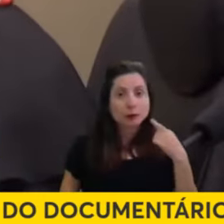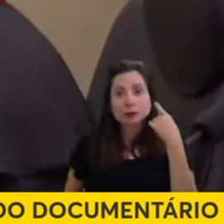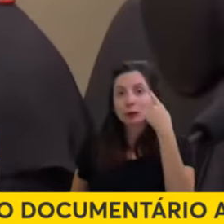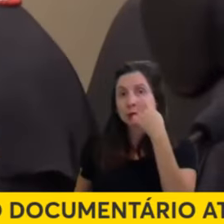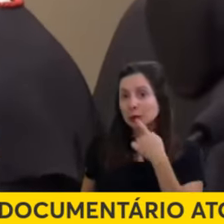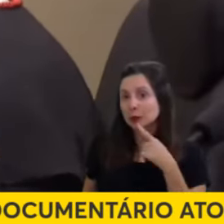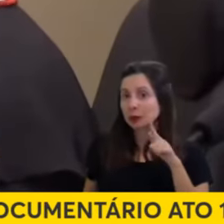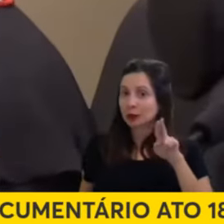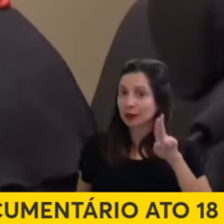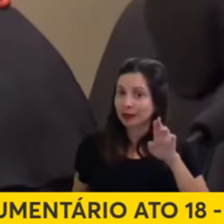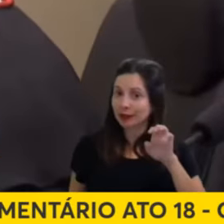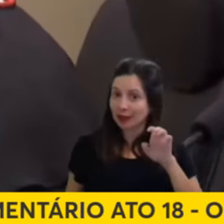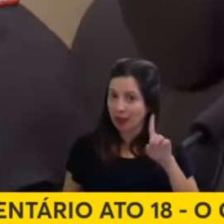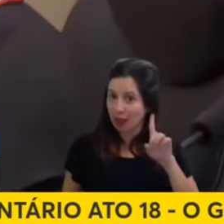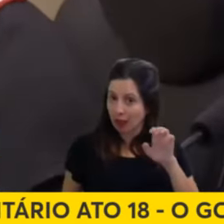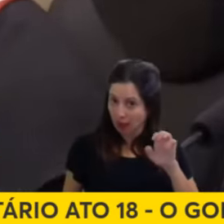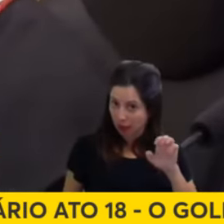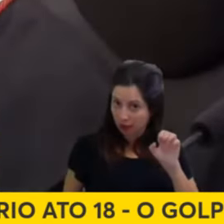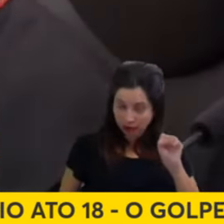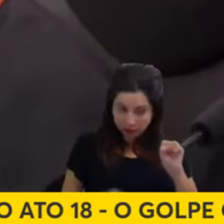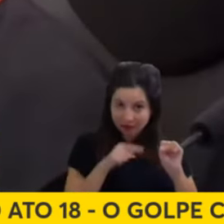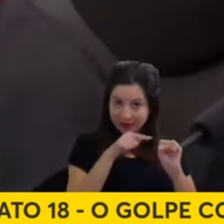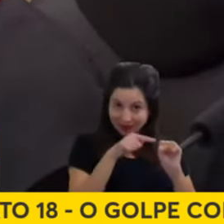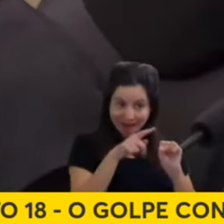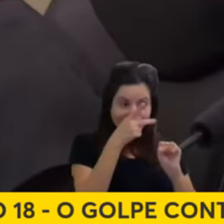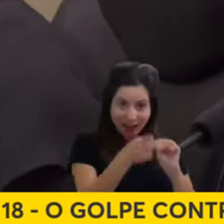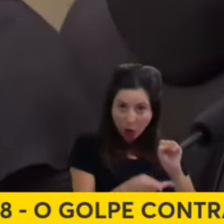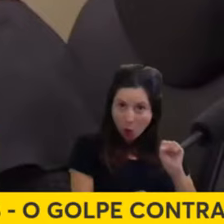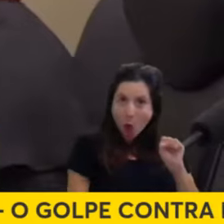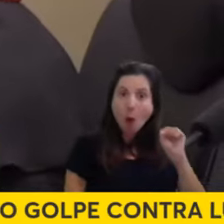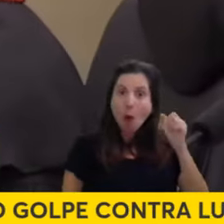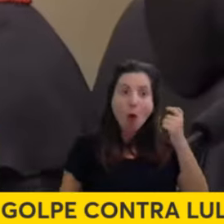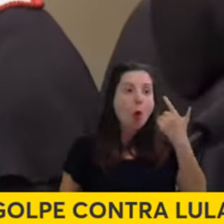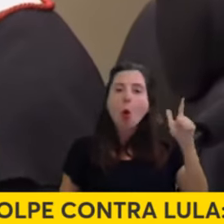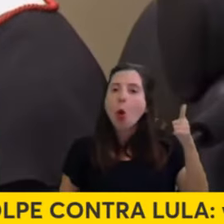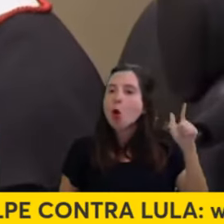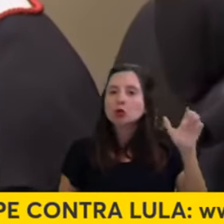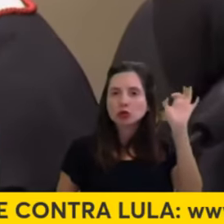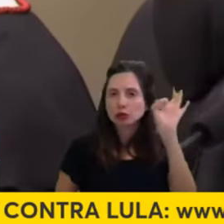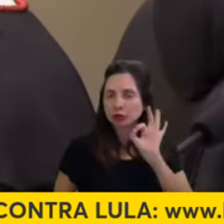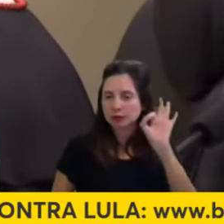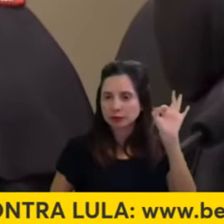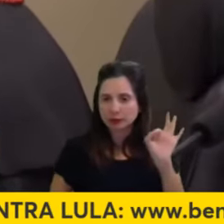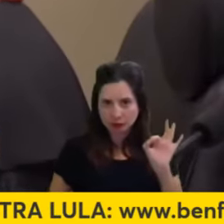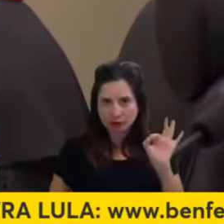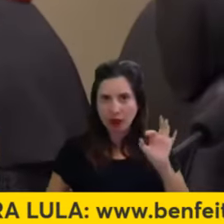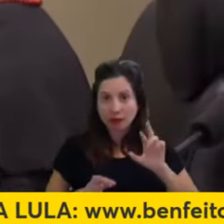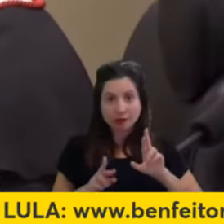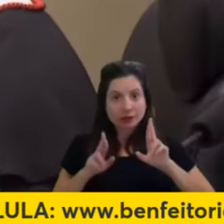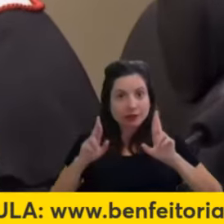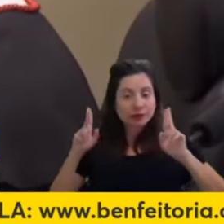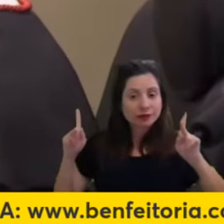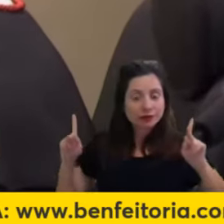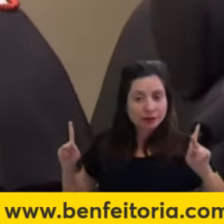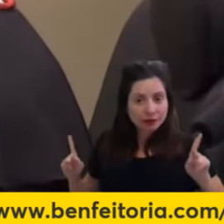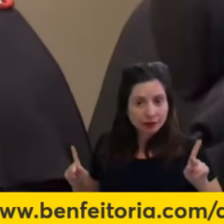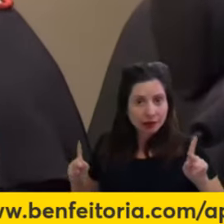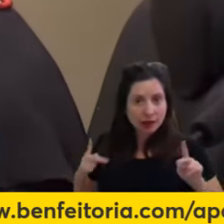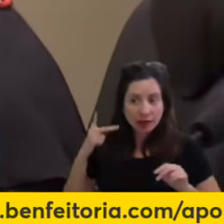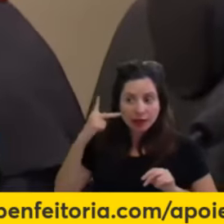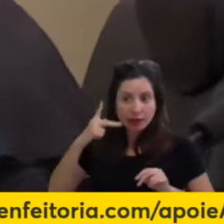percentuais aqui sim tá tá citado n nas suas alegações também a divergência eh da procuradoria